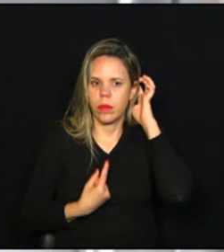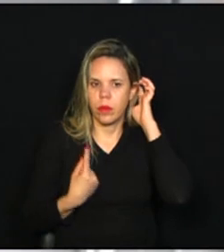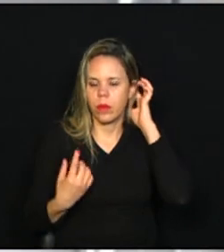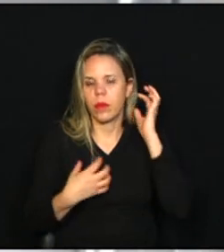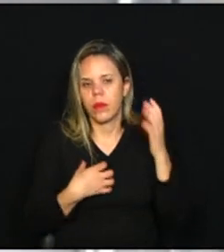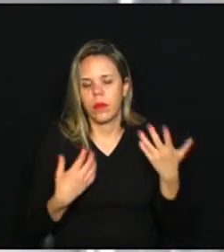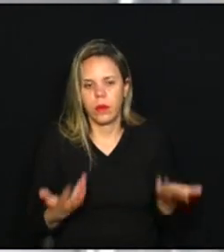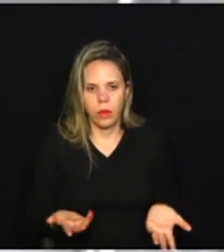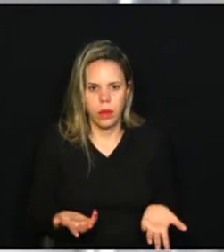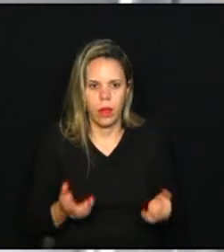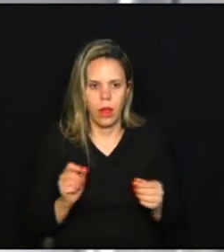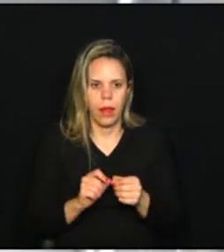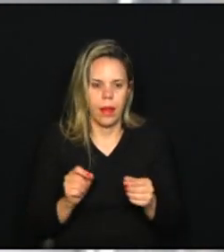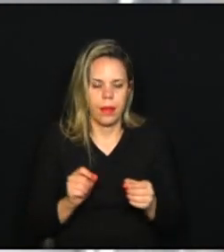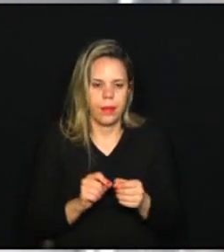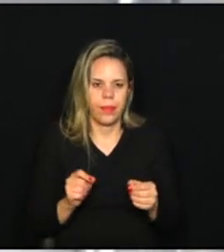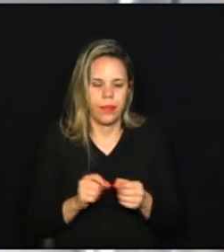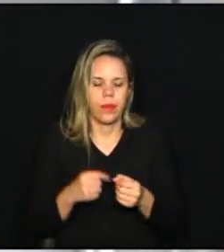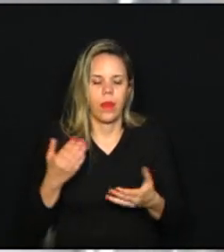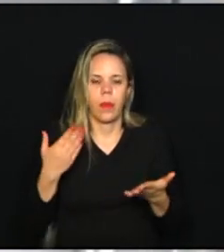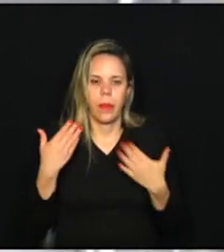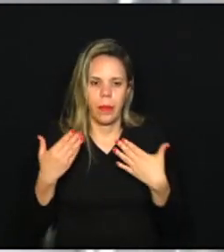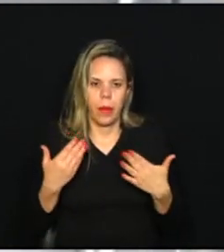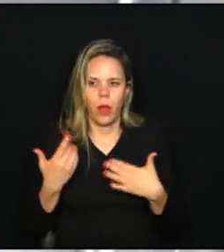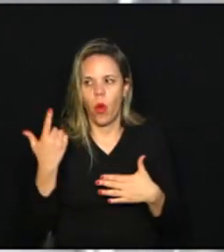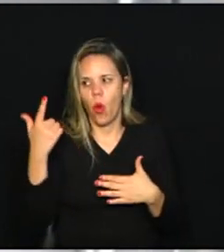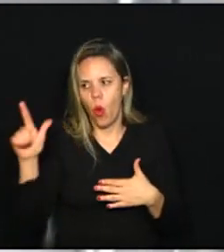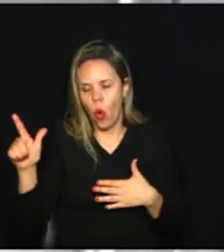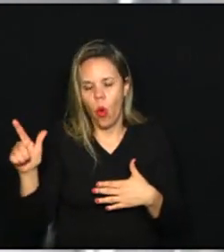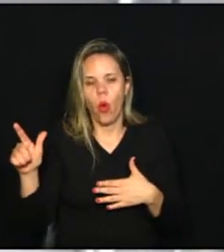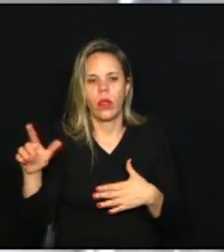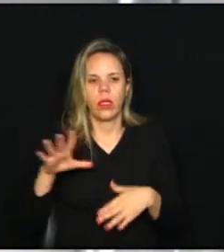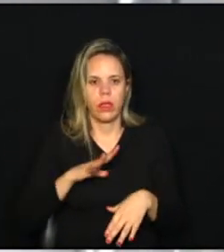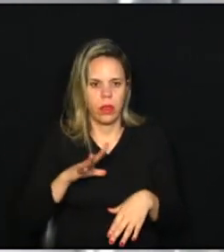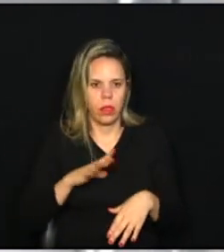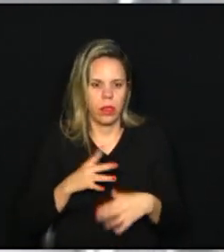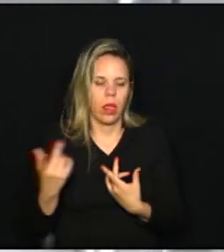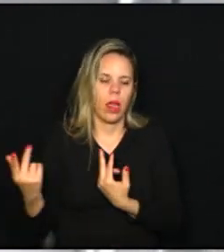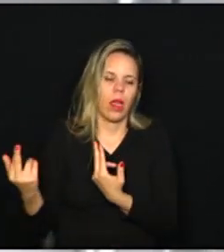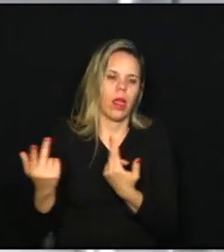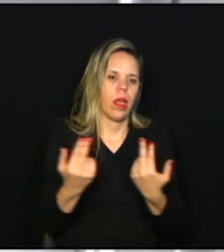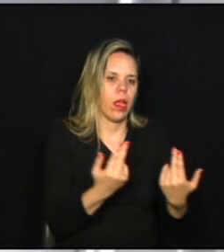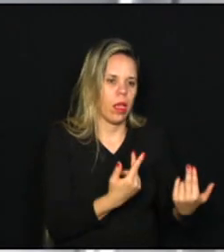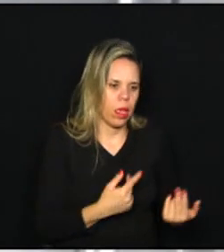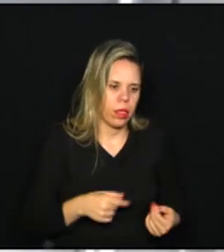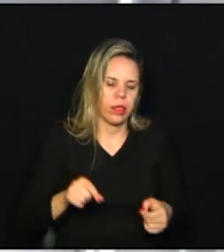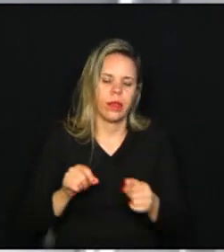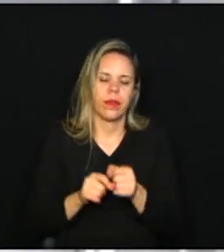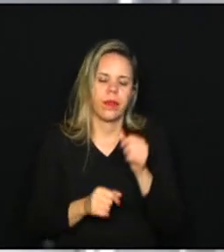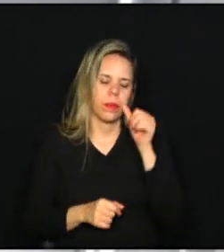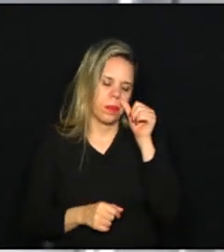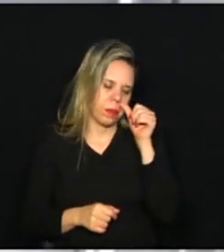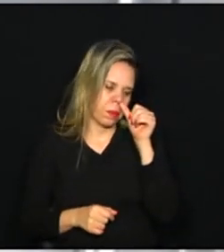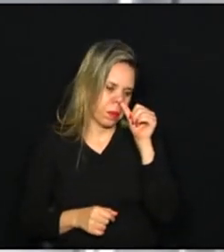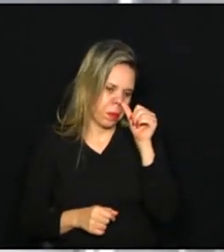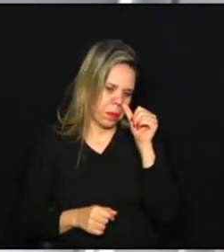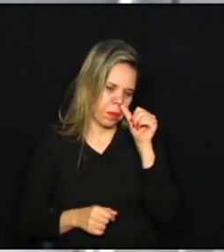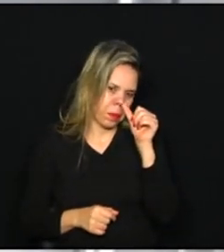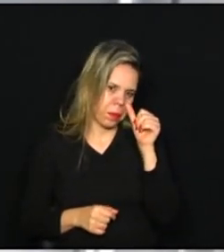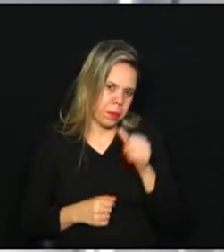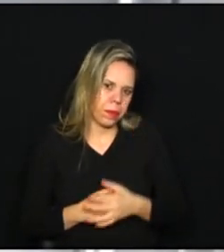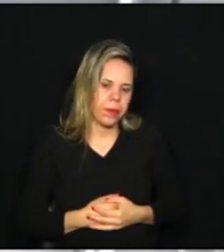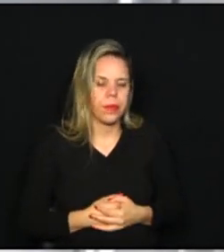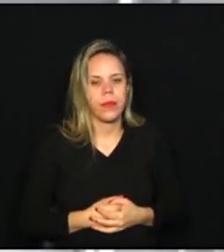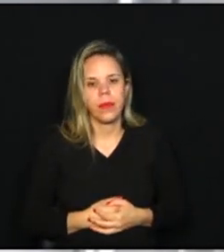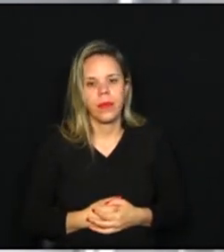a gente está fazendo vários debates com outros municípios, inclusive, que têm feito isso. Essa